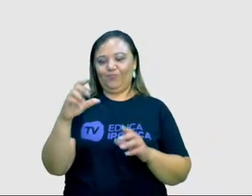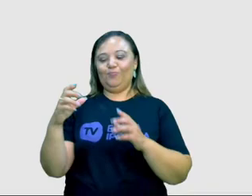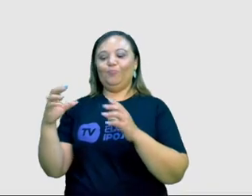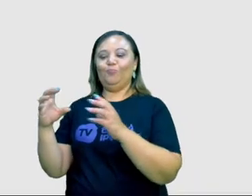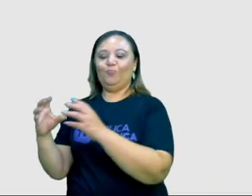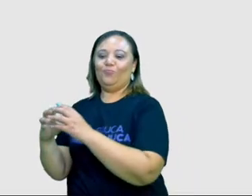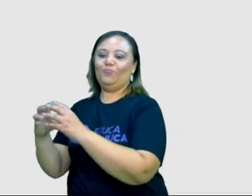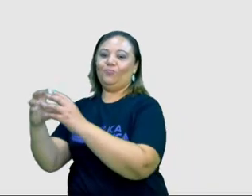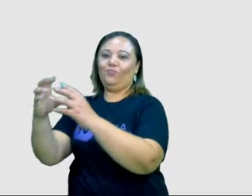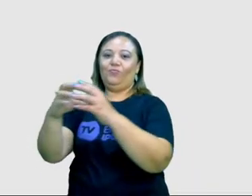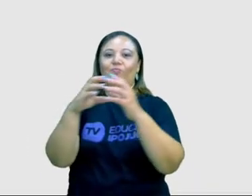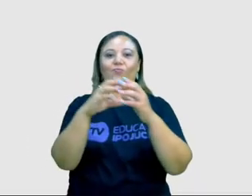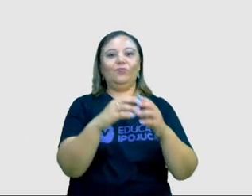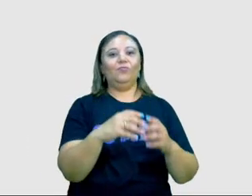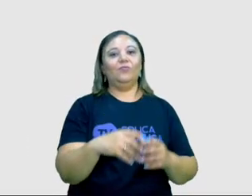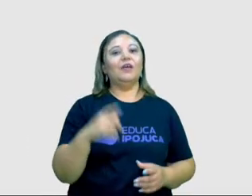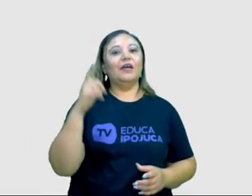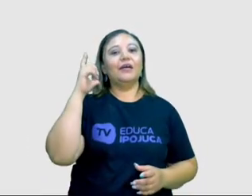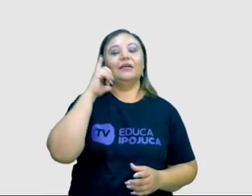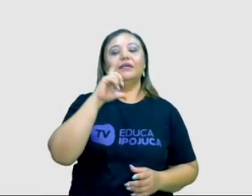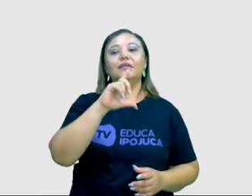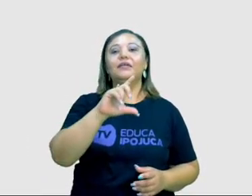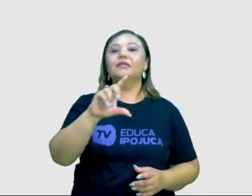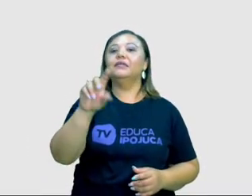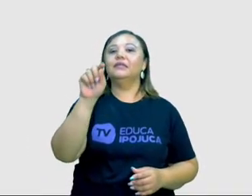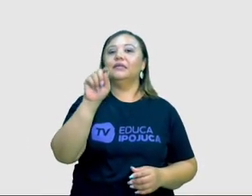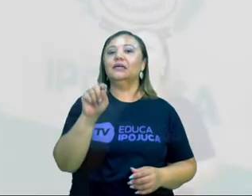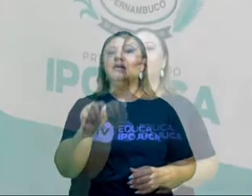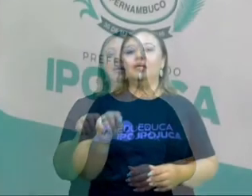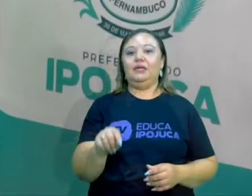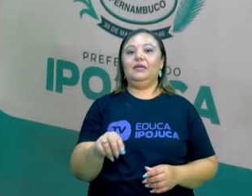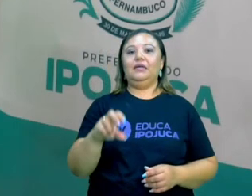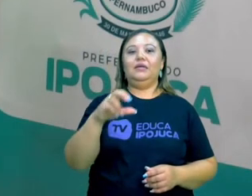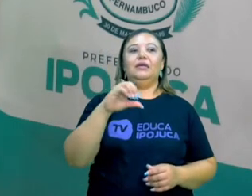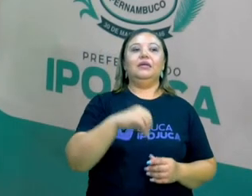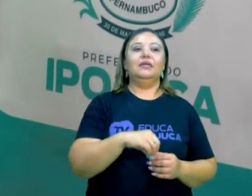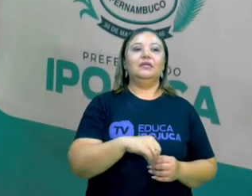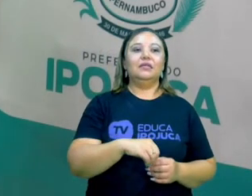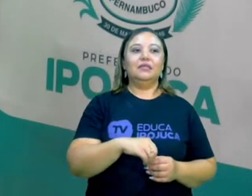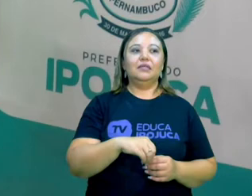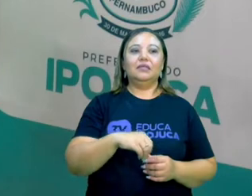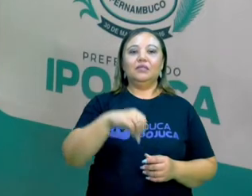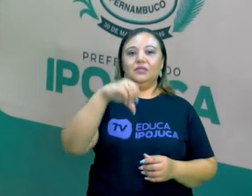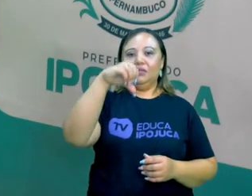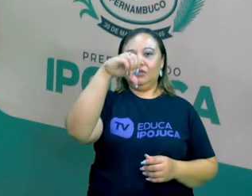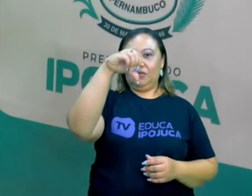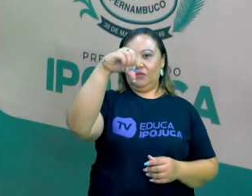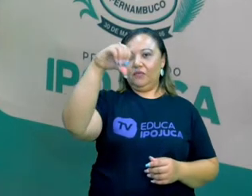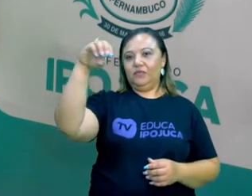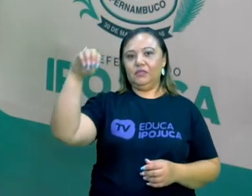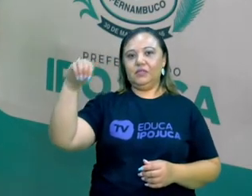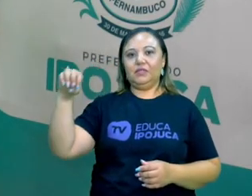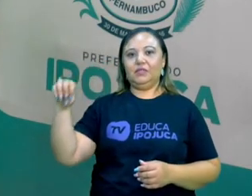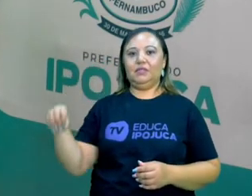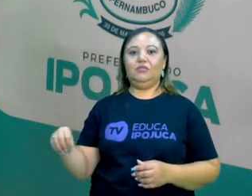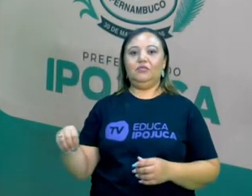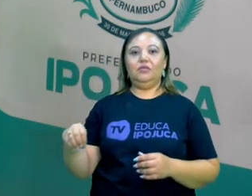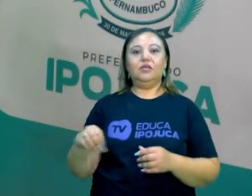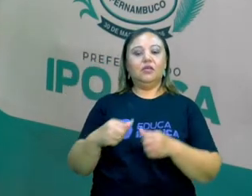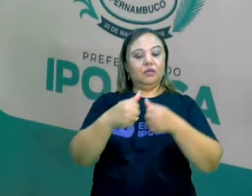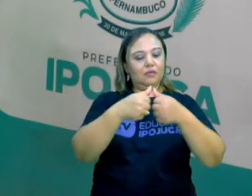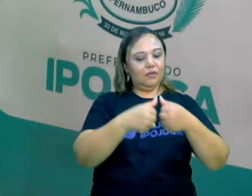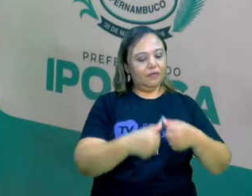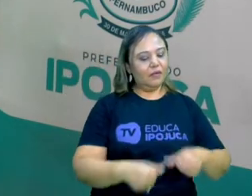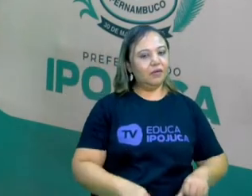desses 4.600 vai sobrar 100. Esse 100 é a sobra. 100 não vai dar para colocar